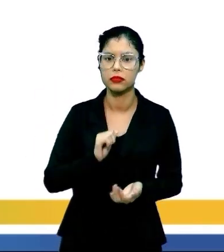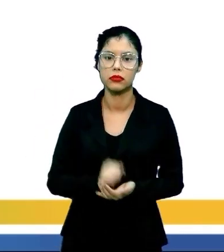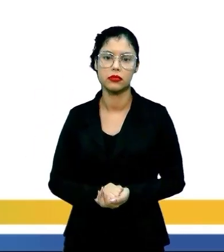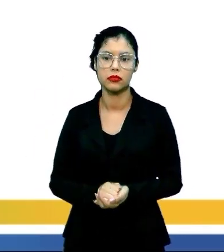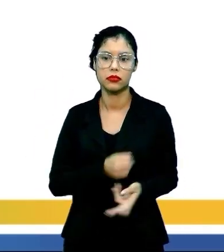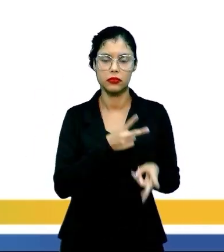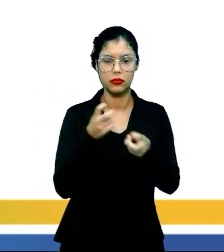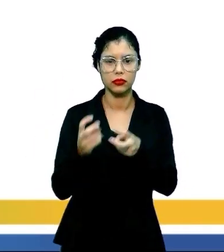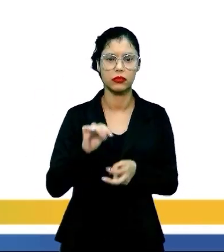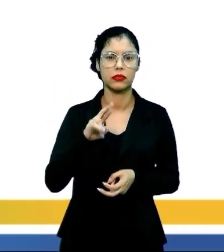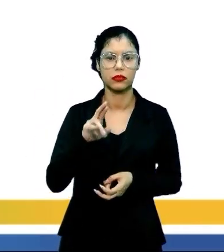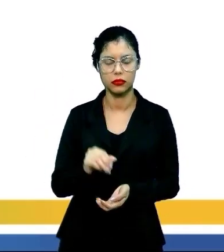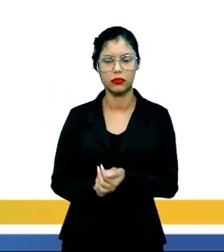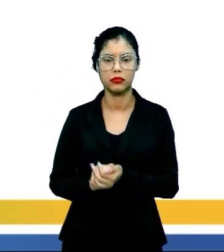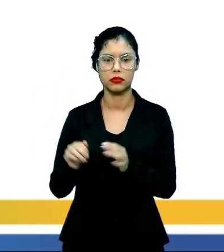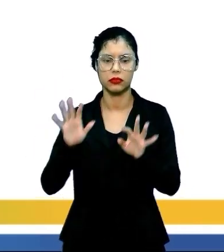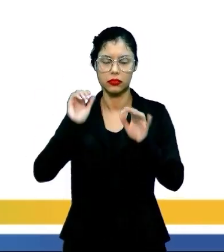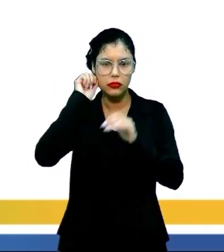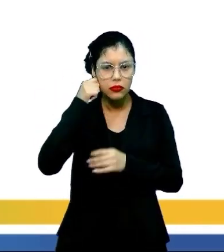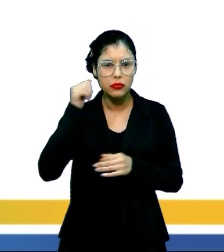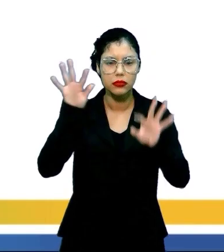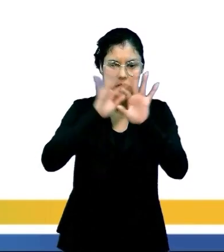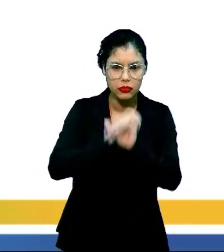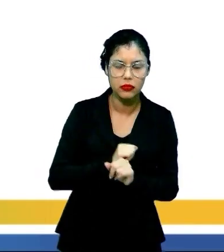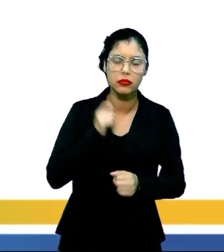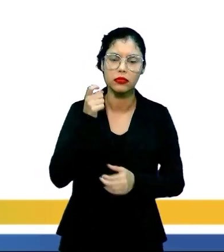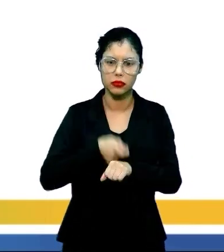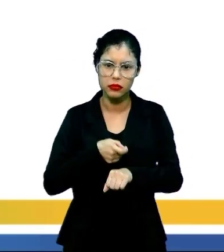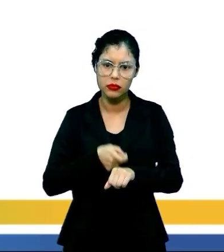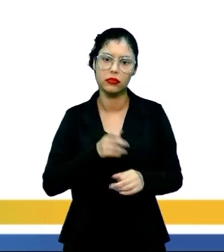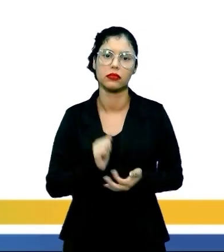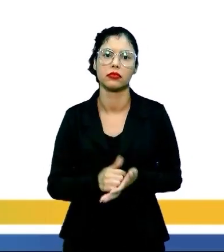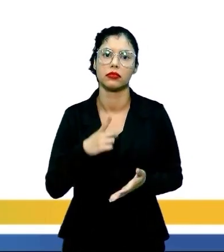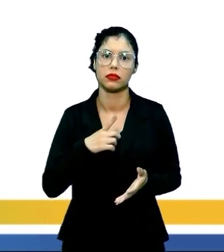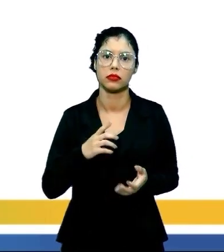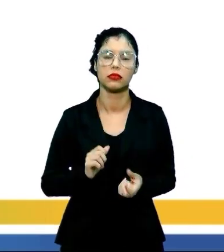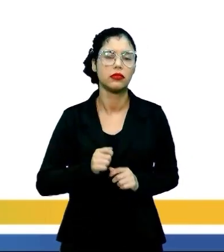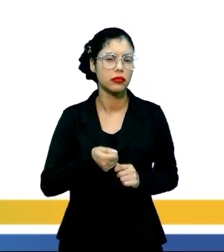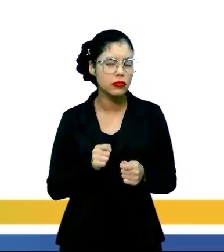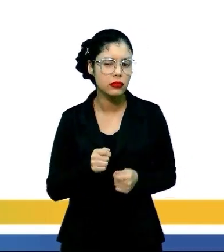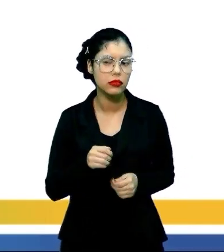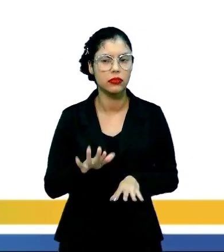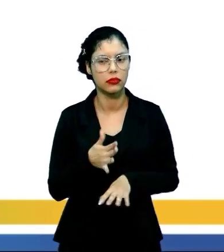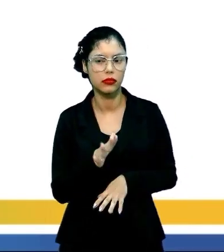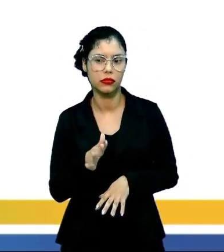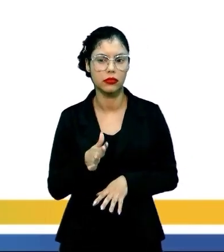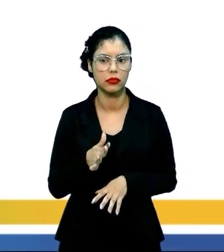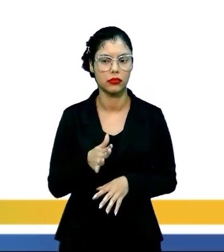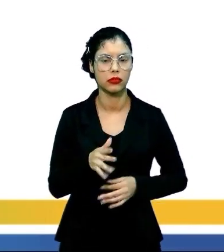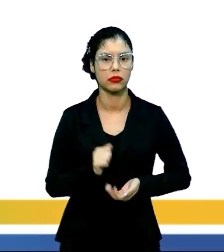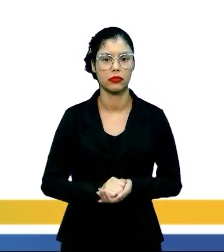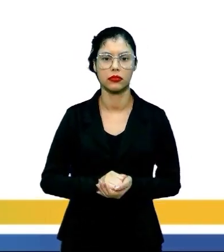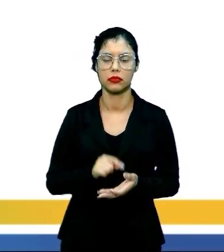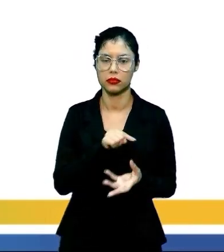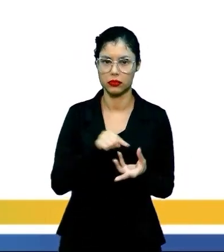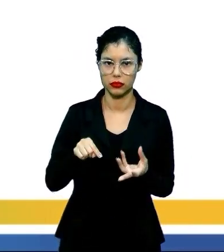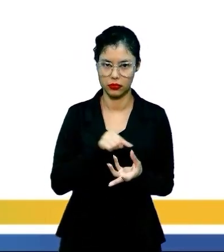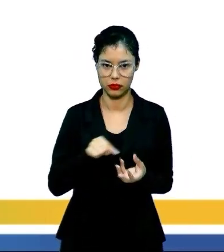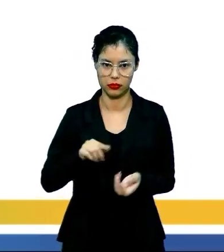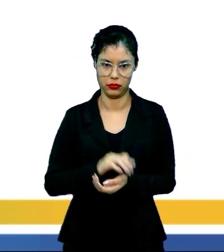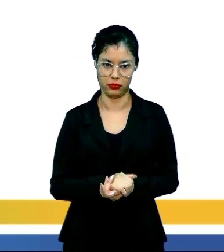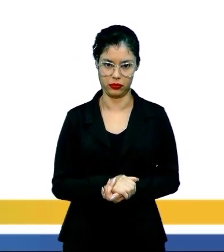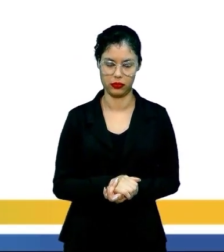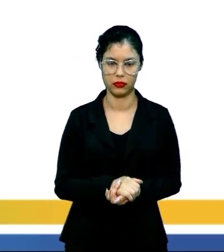a obscuro, negro, duro. Então, ele tem esse jogo aí de vogais de consoantes,